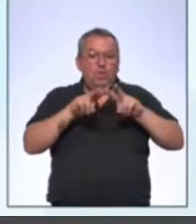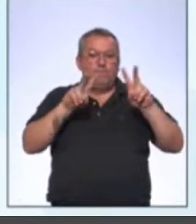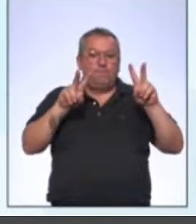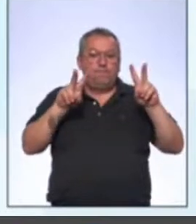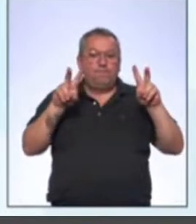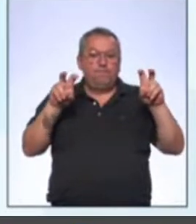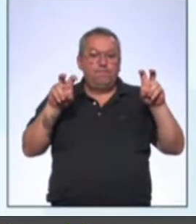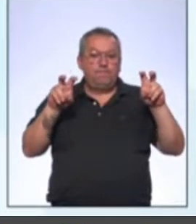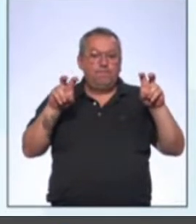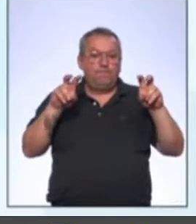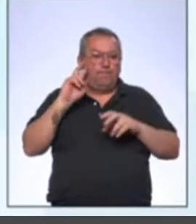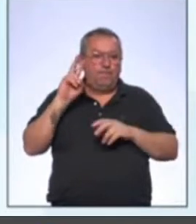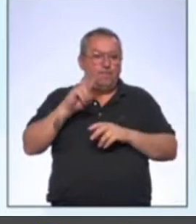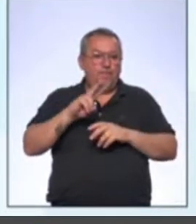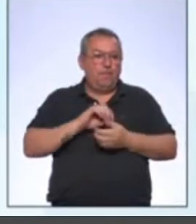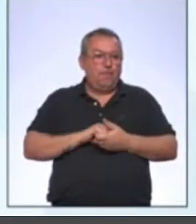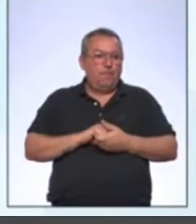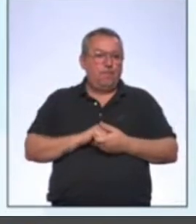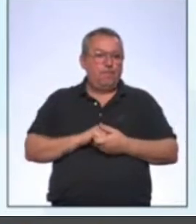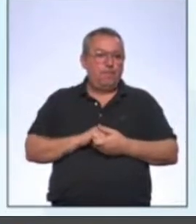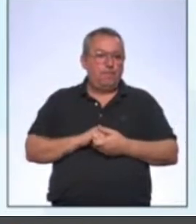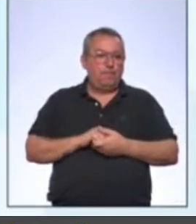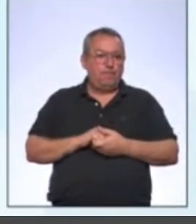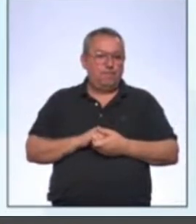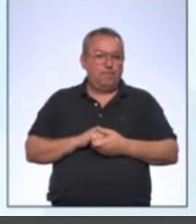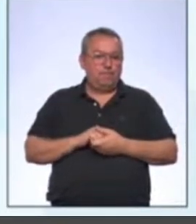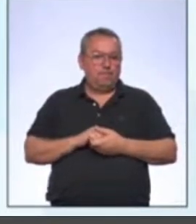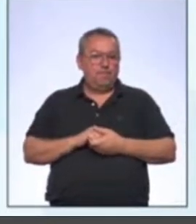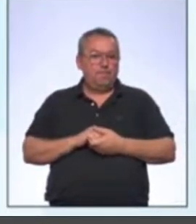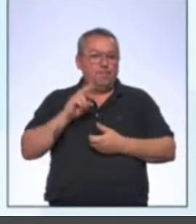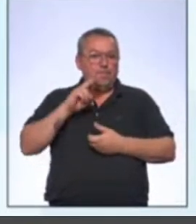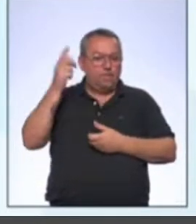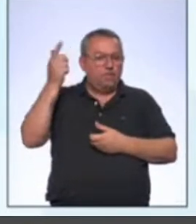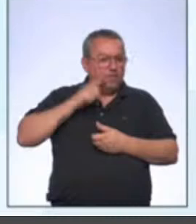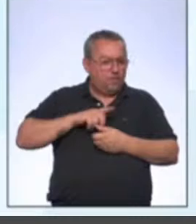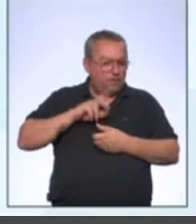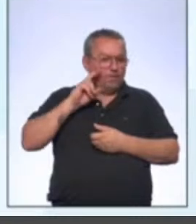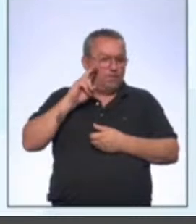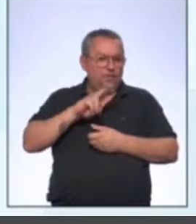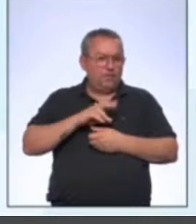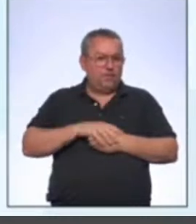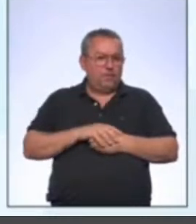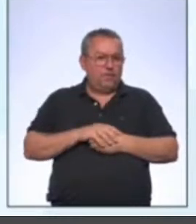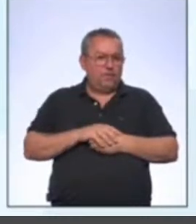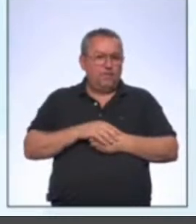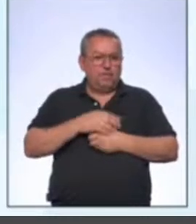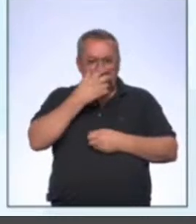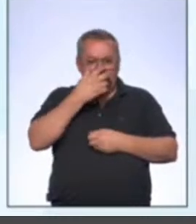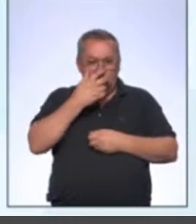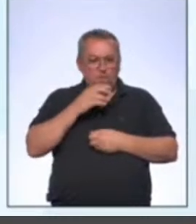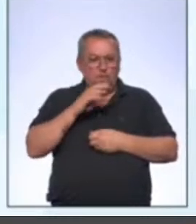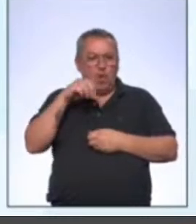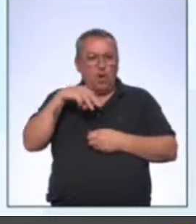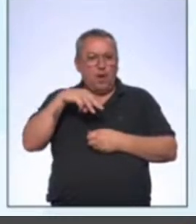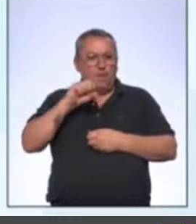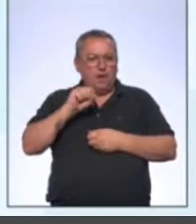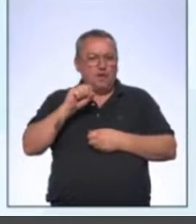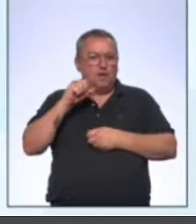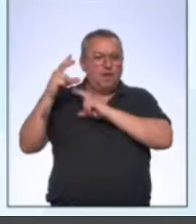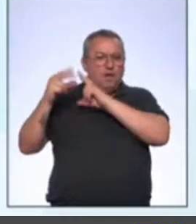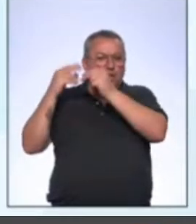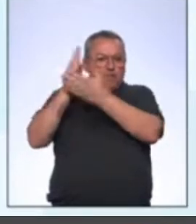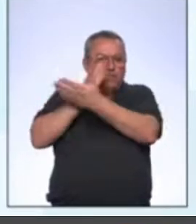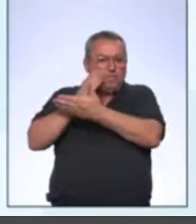aí, passar o slide, a gente vai conseguir começar a discutir aí, ó. Para o OMS, a adolescência é dividida em três fases. Isso